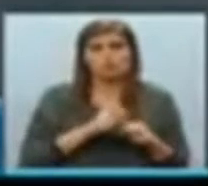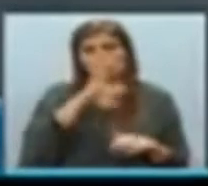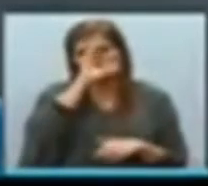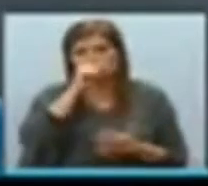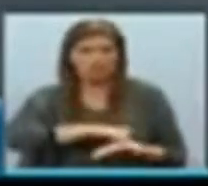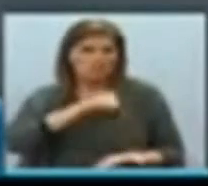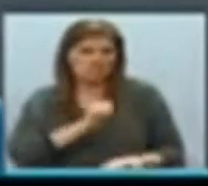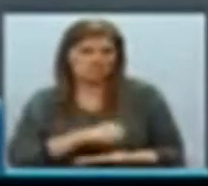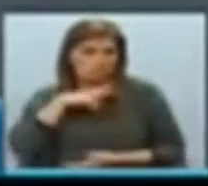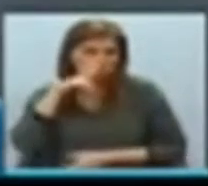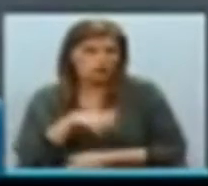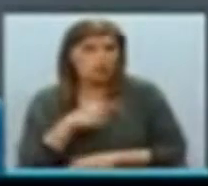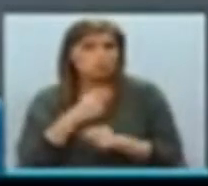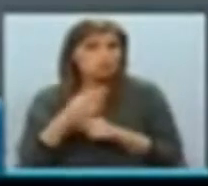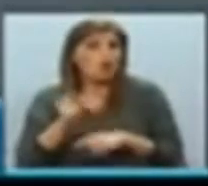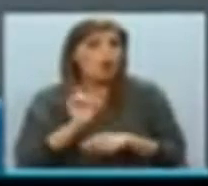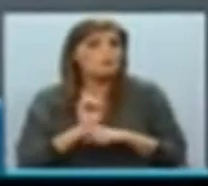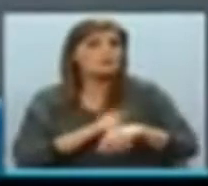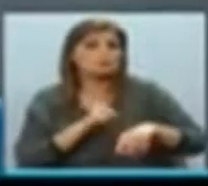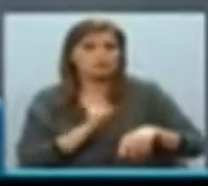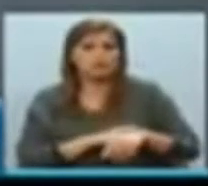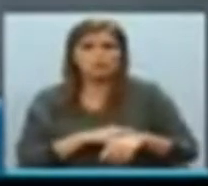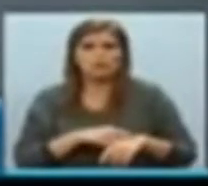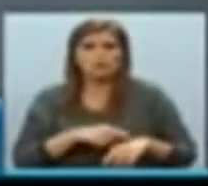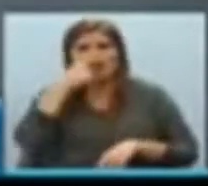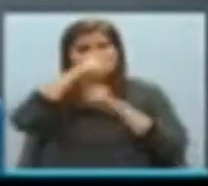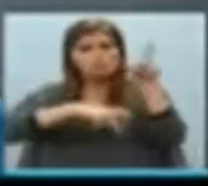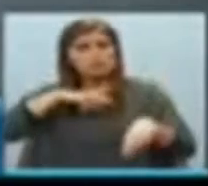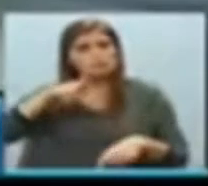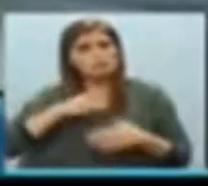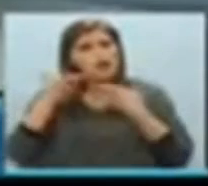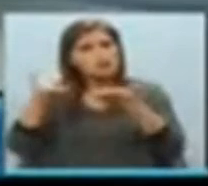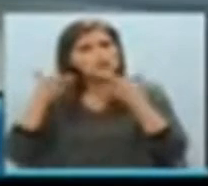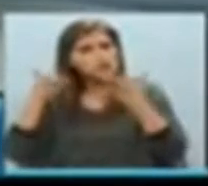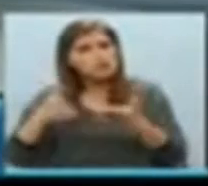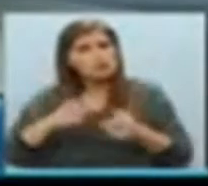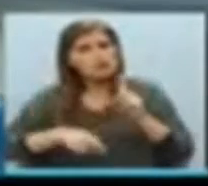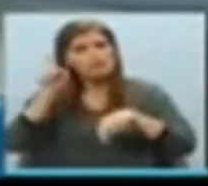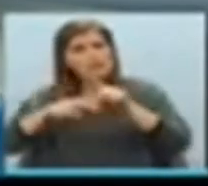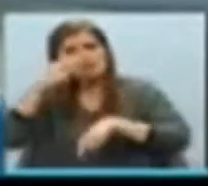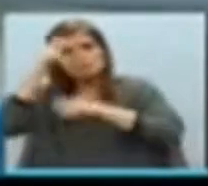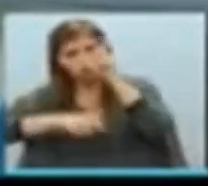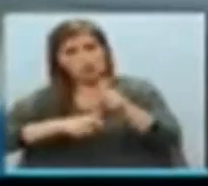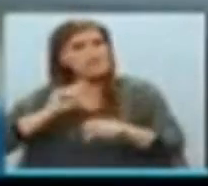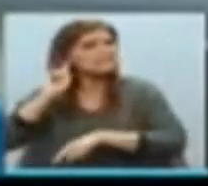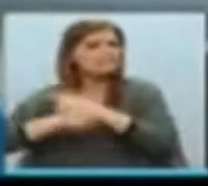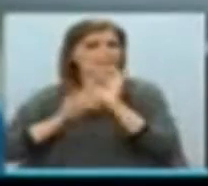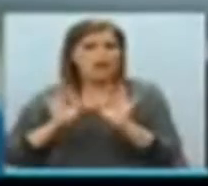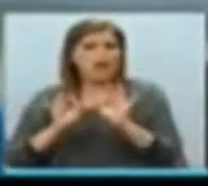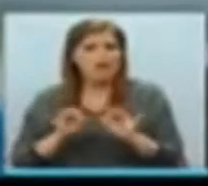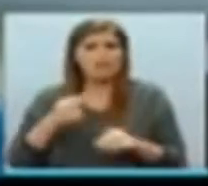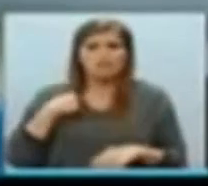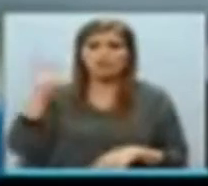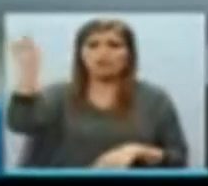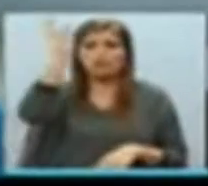ao mesmo tempo o povo português também foi muito solidário com os refugiados sempre fui lá e eu acho que isso é muito bacana eu tive nas contas eu